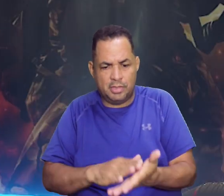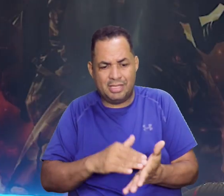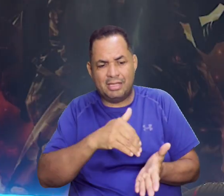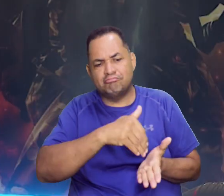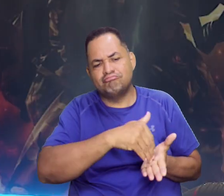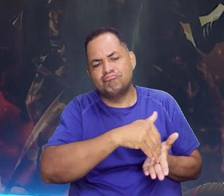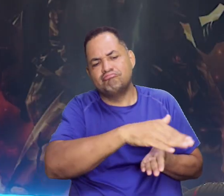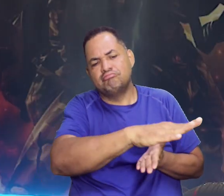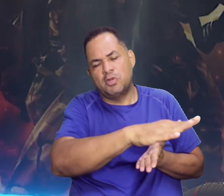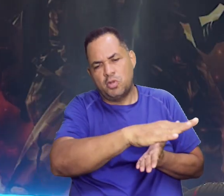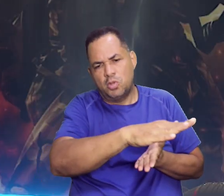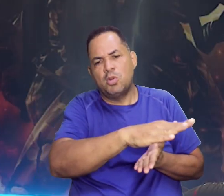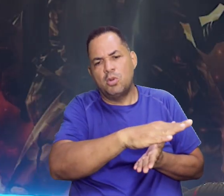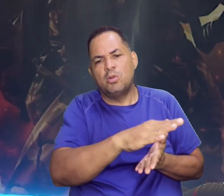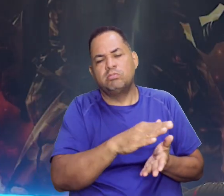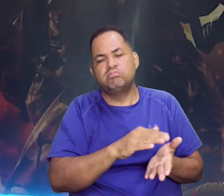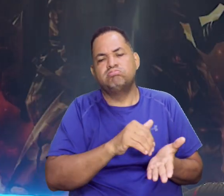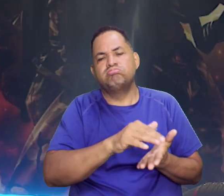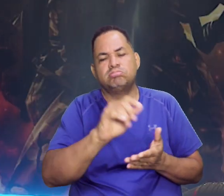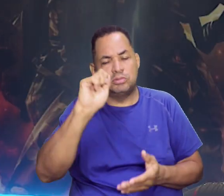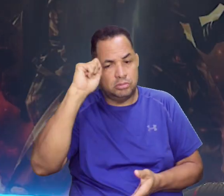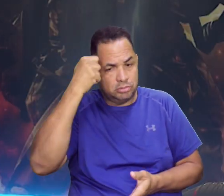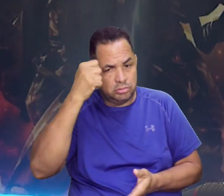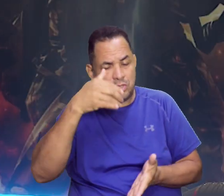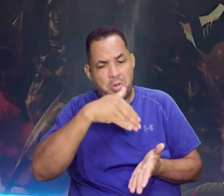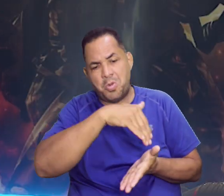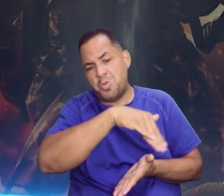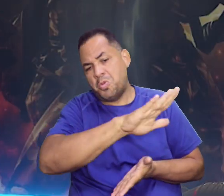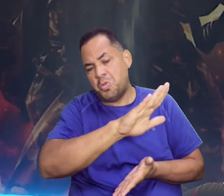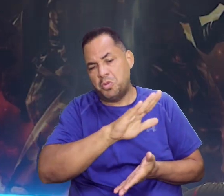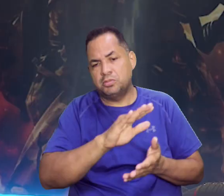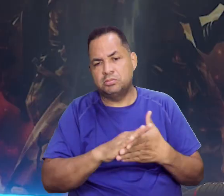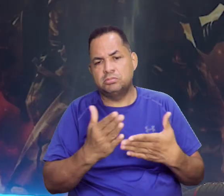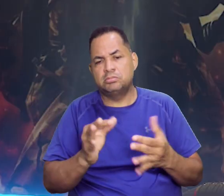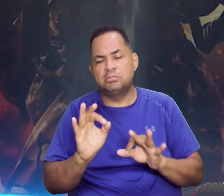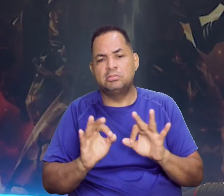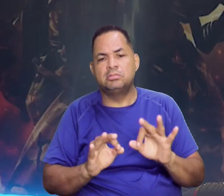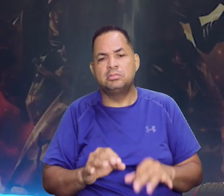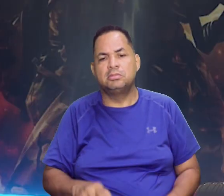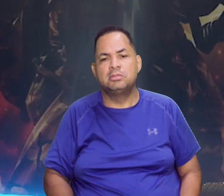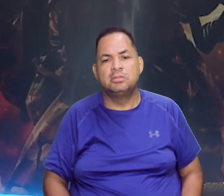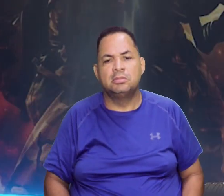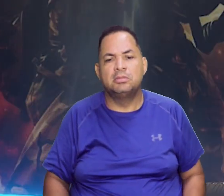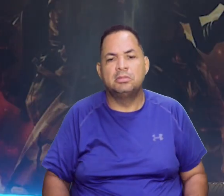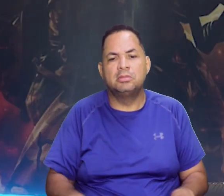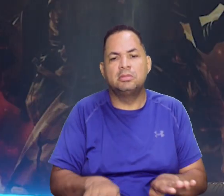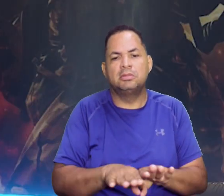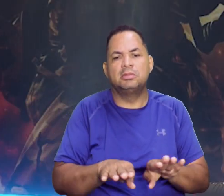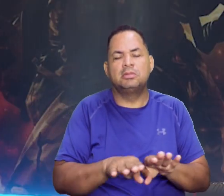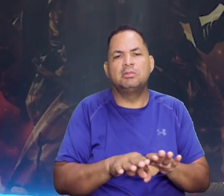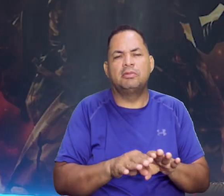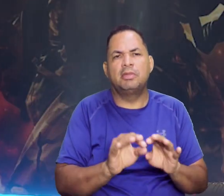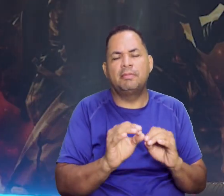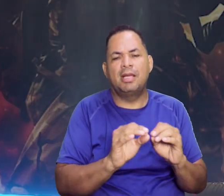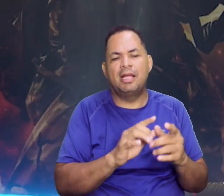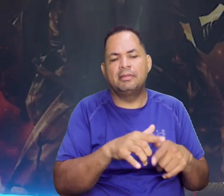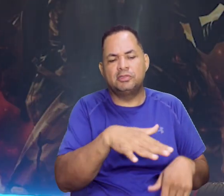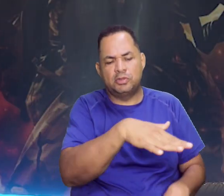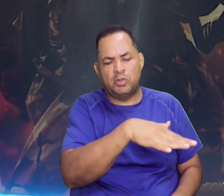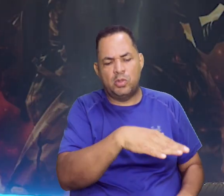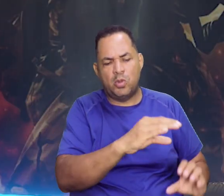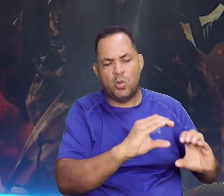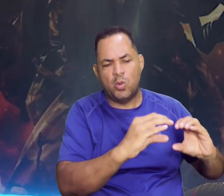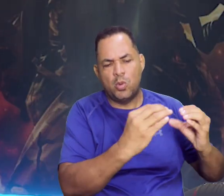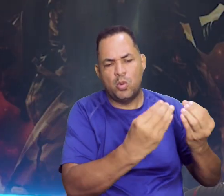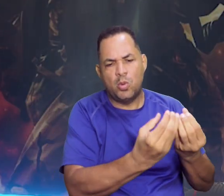embora, fossem para outros lugares. Tanto é que eles vão criar o que nós chamamos de comunidade, reserva, é como